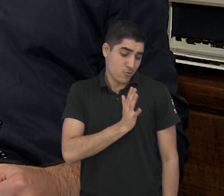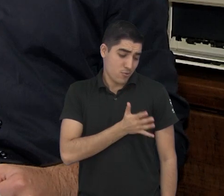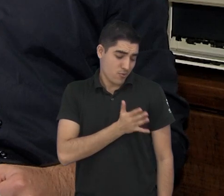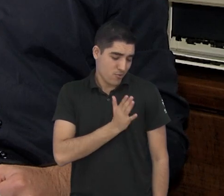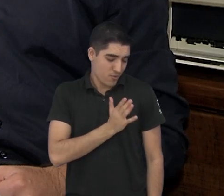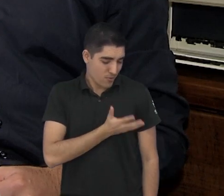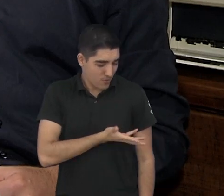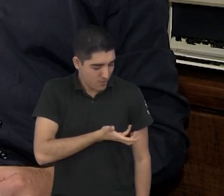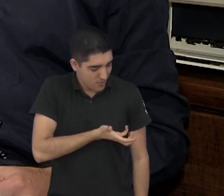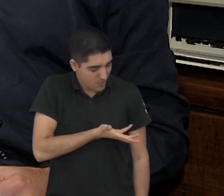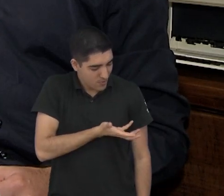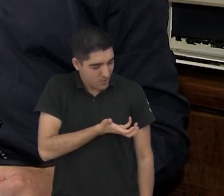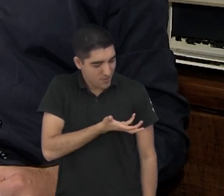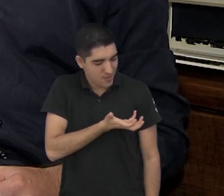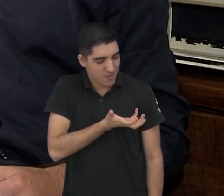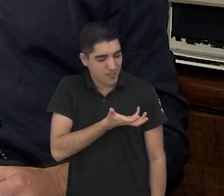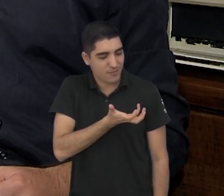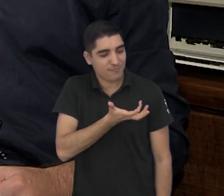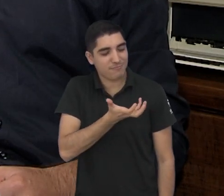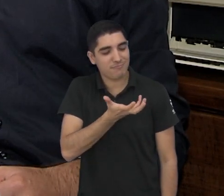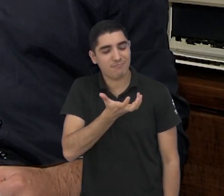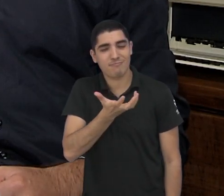coração,